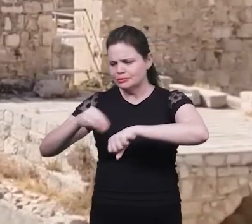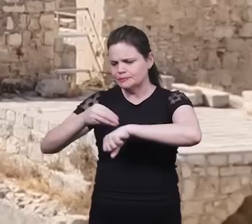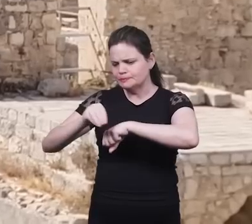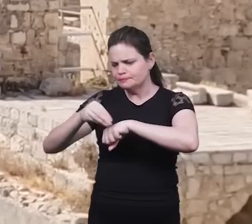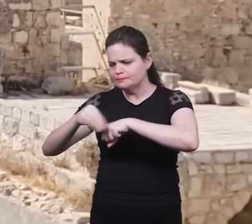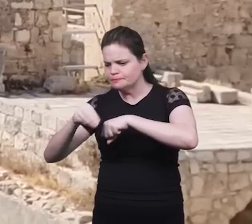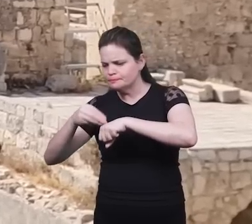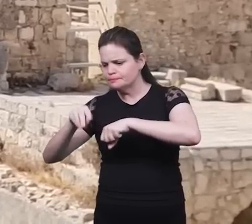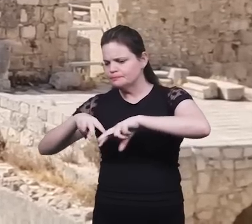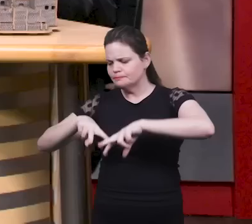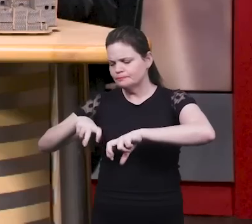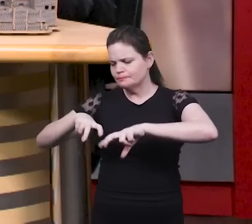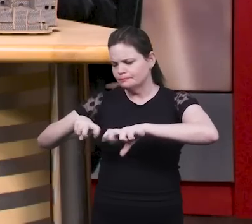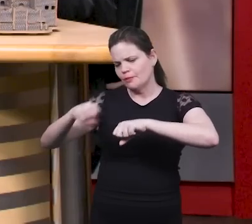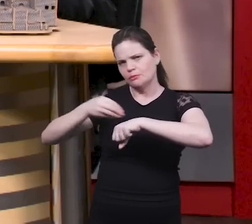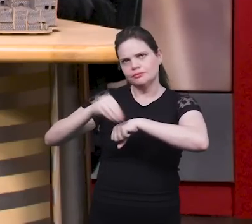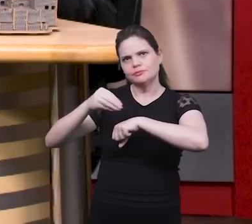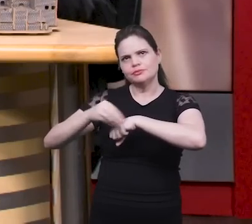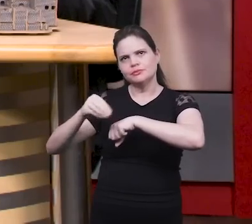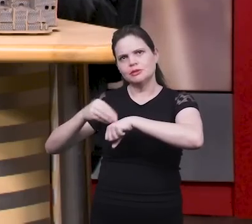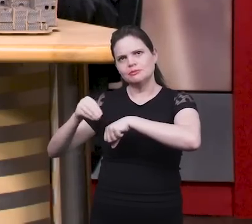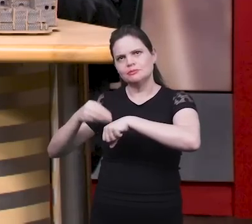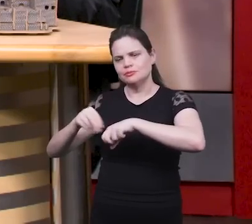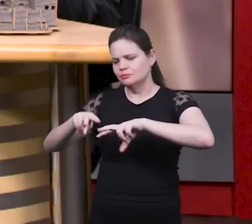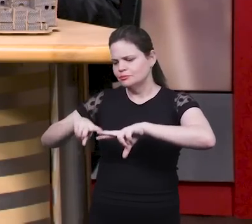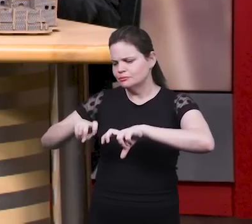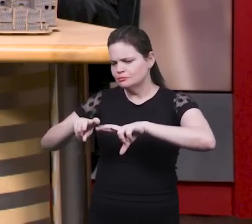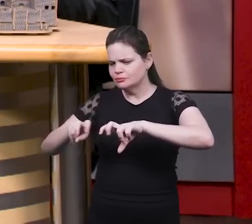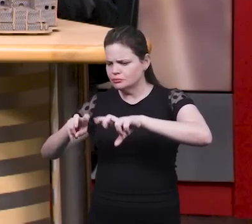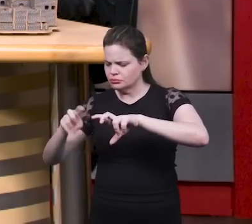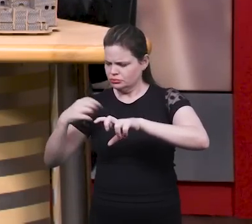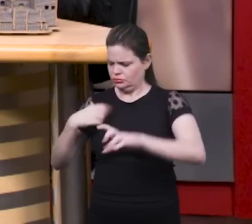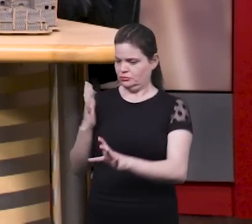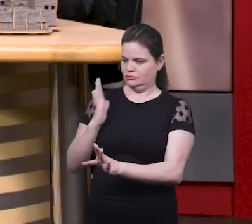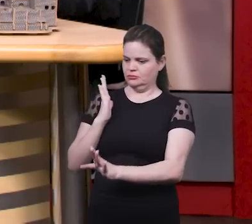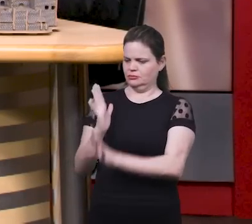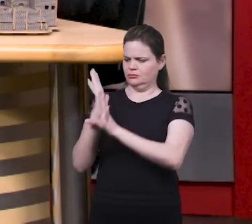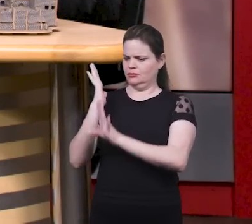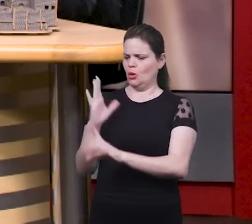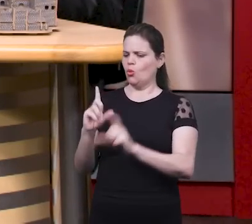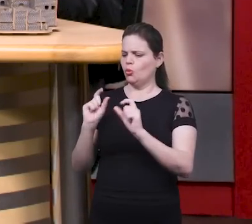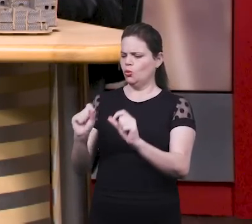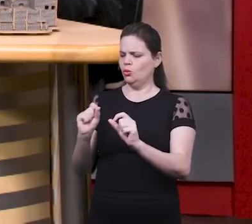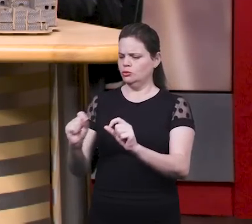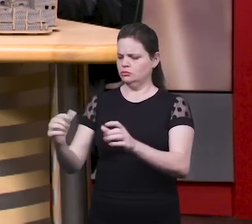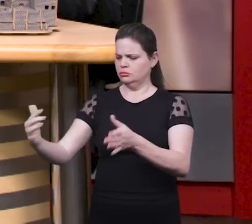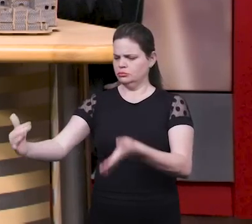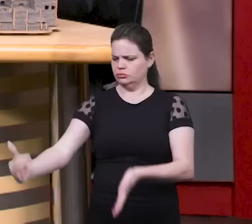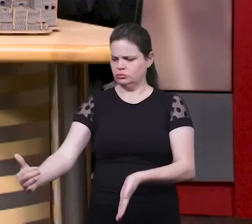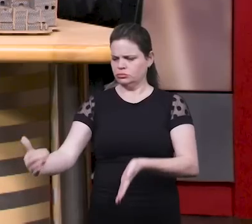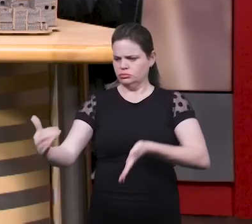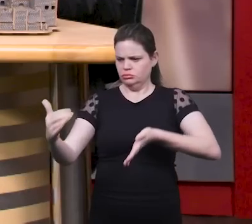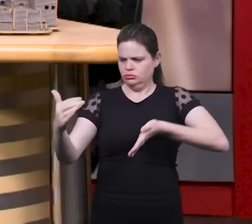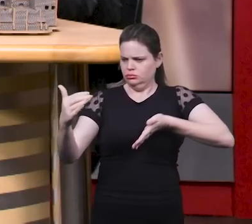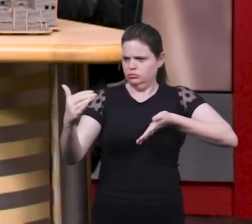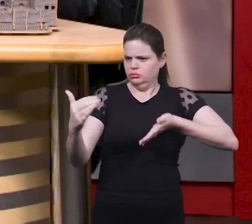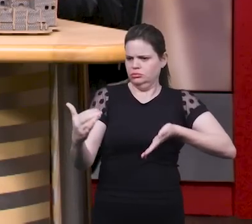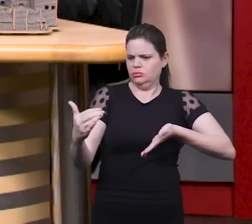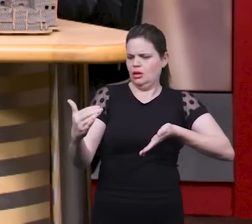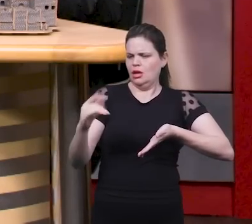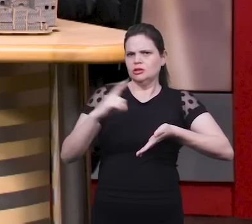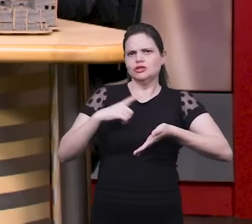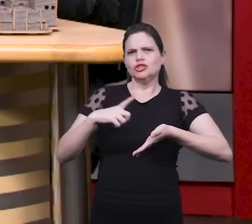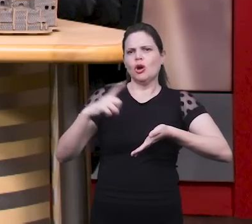imagens, e ao escavar eles acharam uns ladrilhos que tinha ali um mosaico,